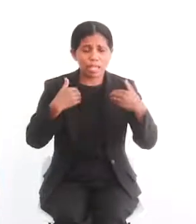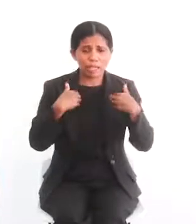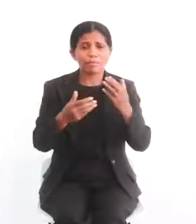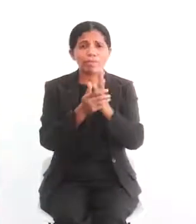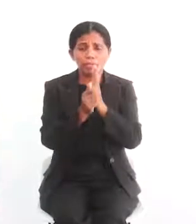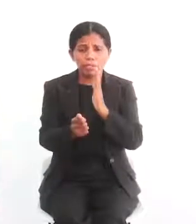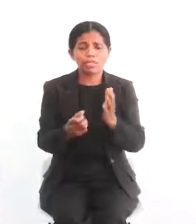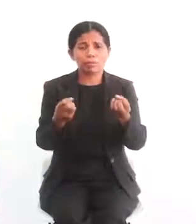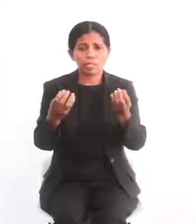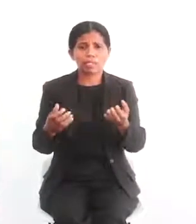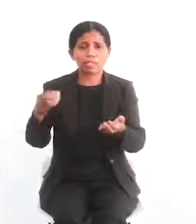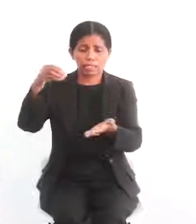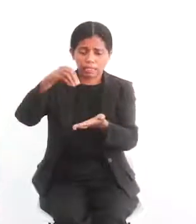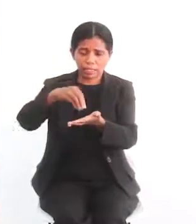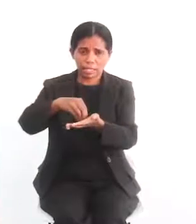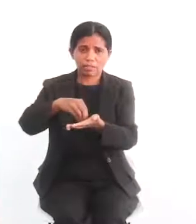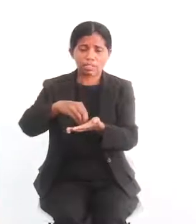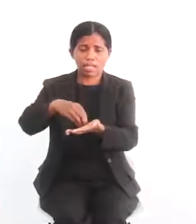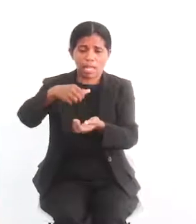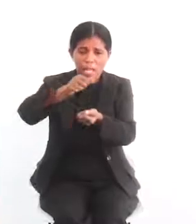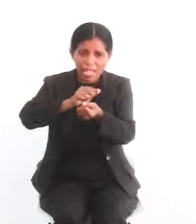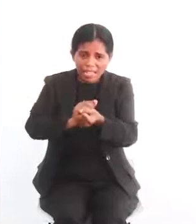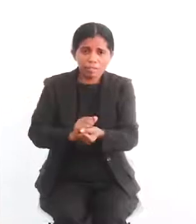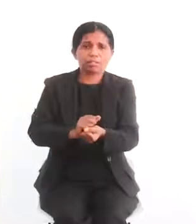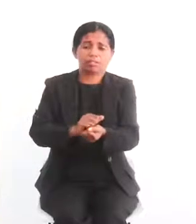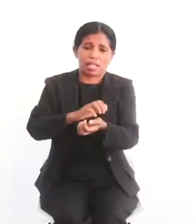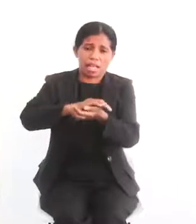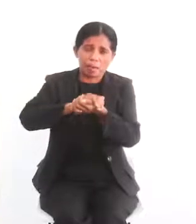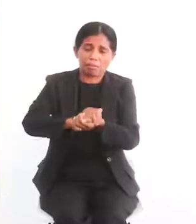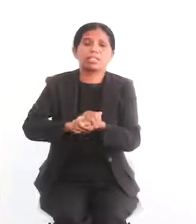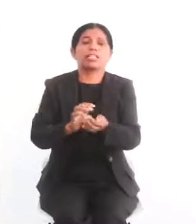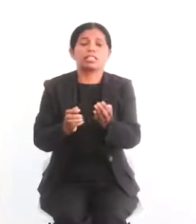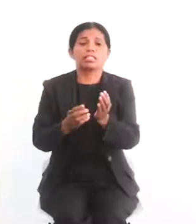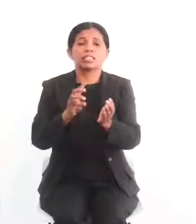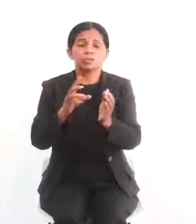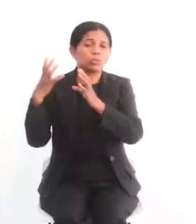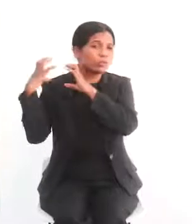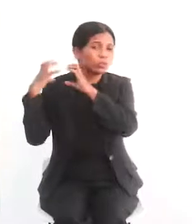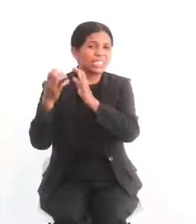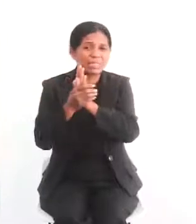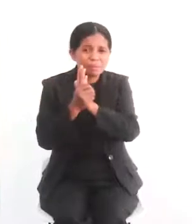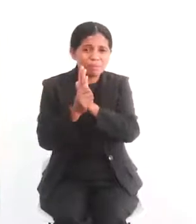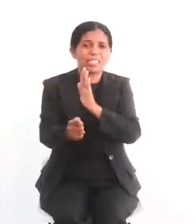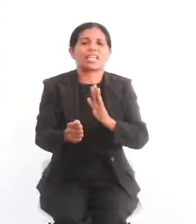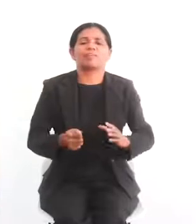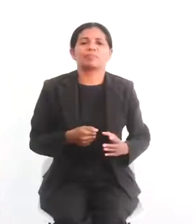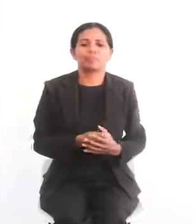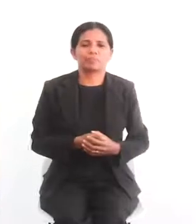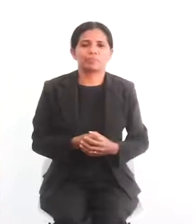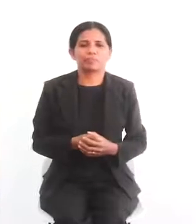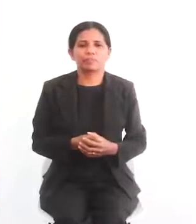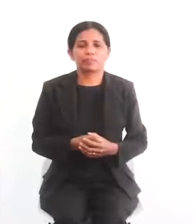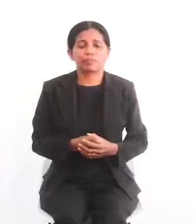Subere colocou-os num torniquete para extrair mais líquido.